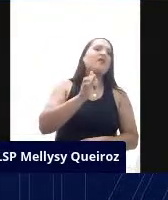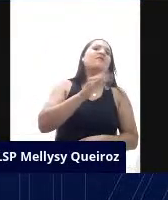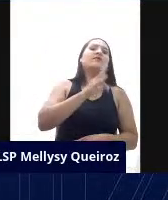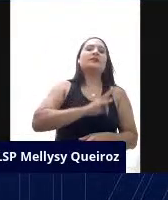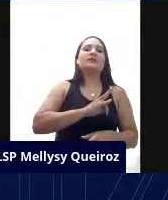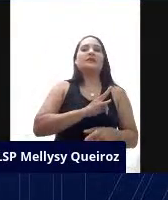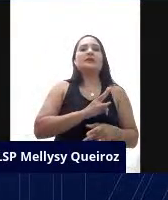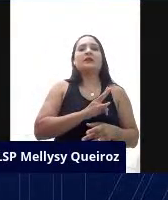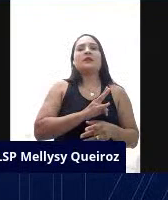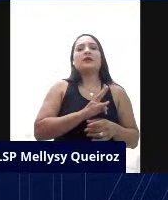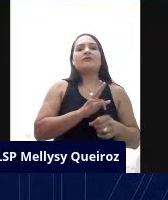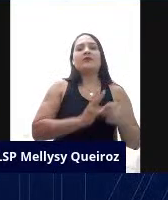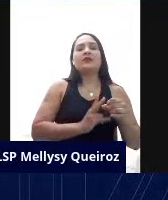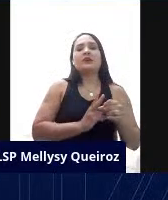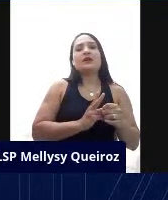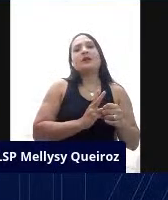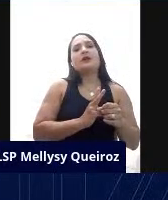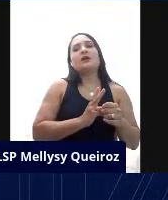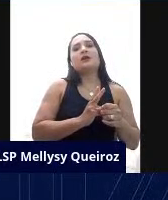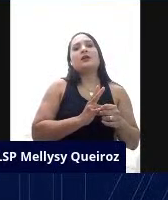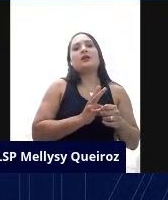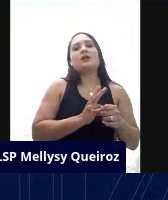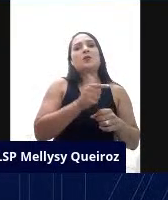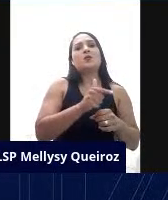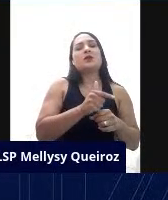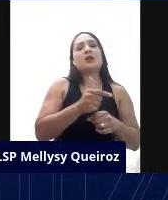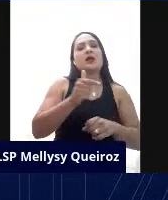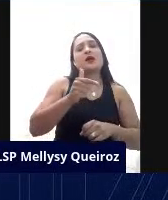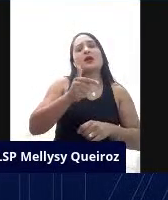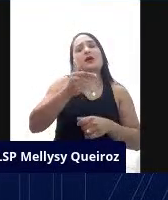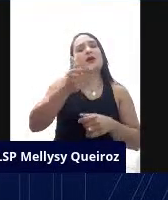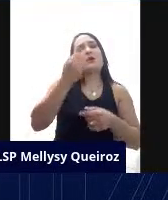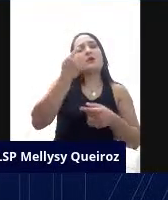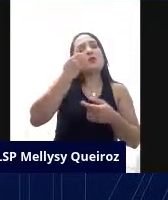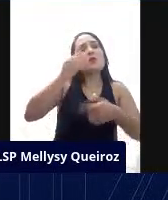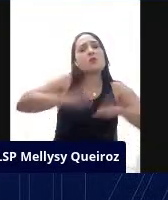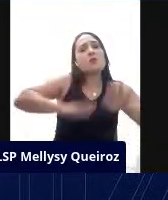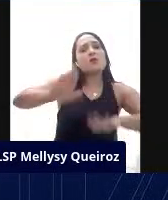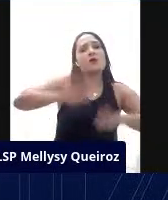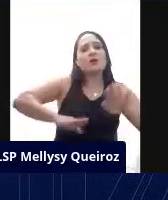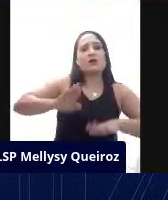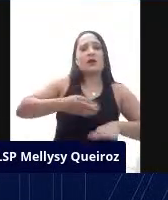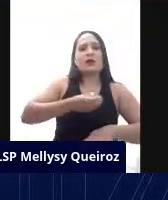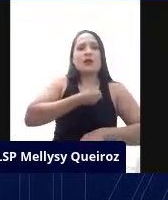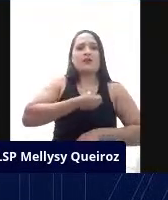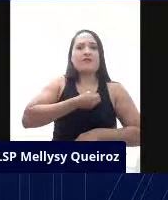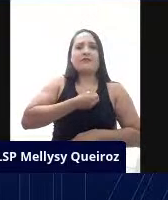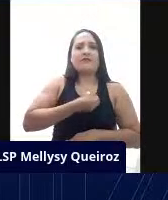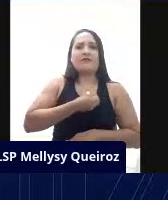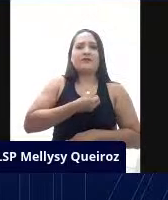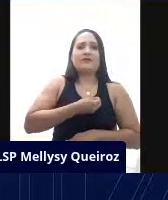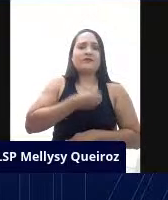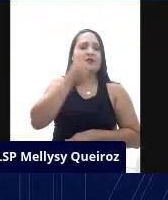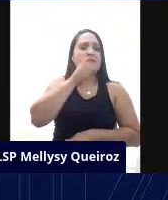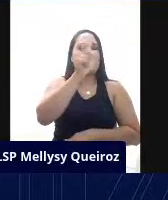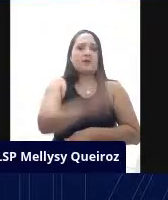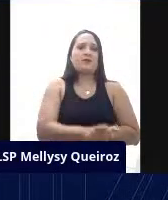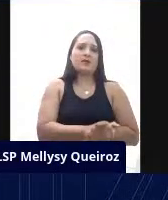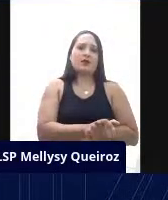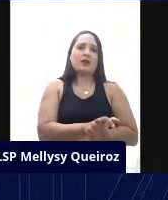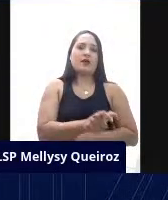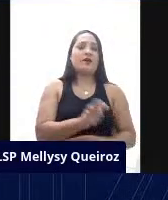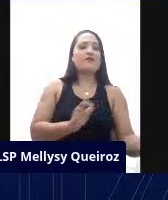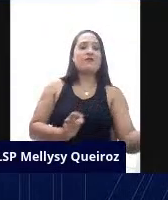nenhuma preocupação com a qualidade de vida de Rosa, que ainda tem muito o que fazer. Ela volta para casa e